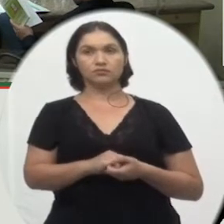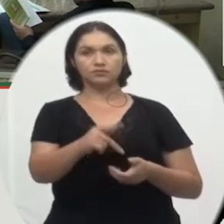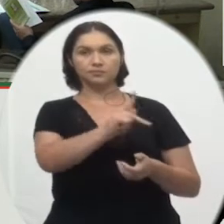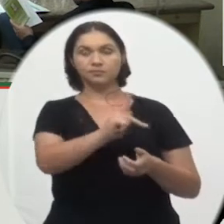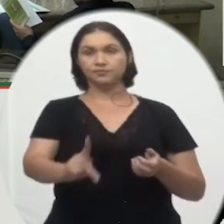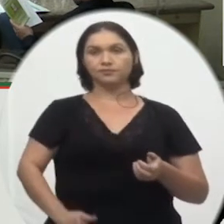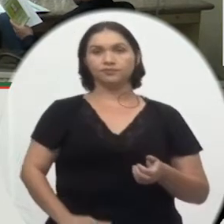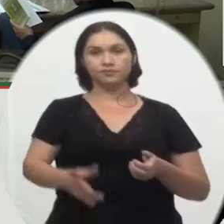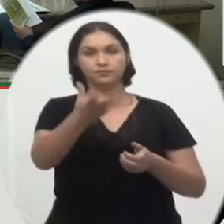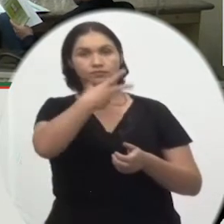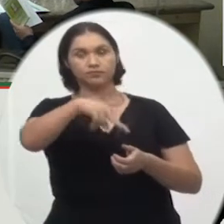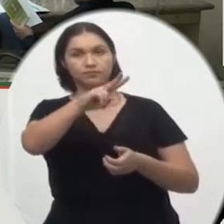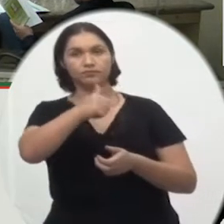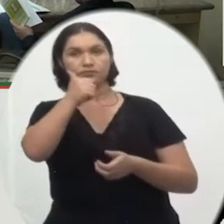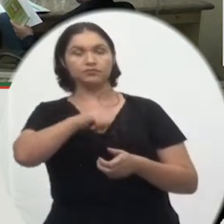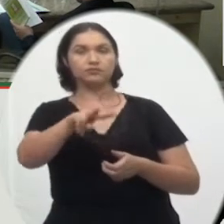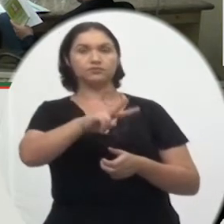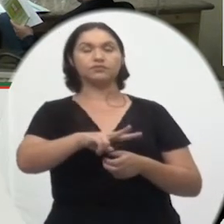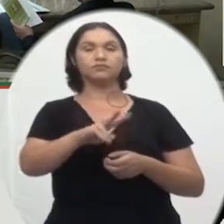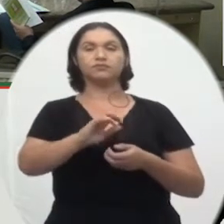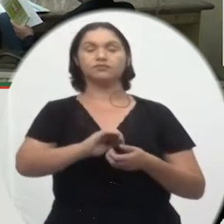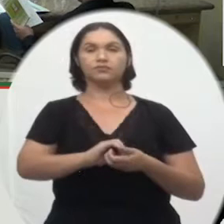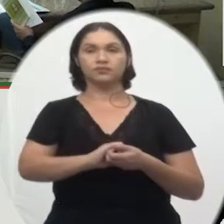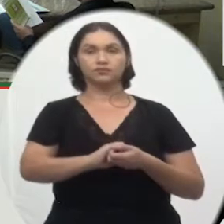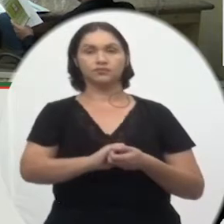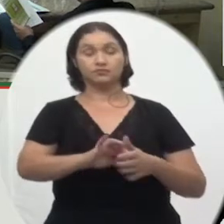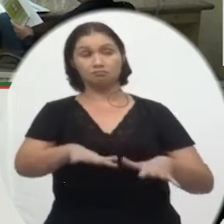Senhor presidente, senhores vereadores e vereadora,